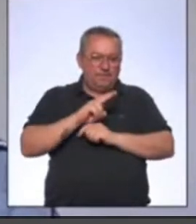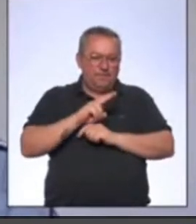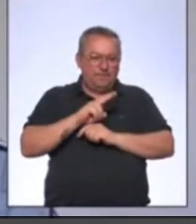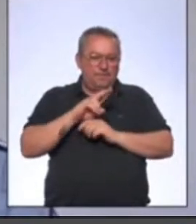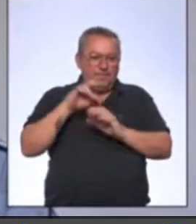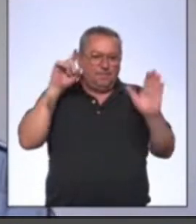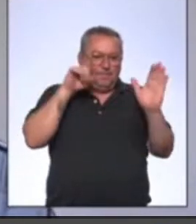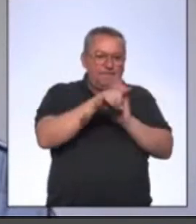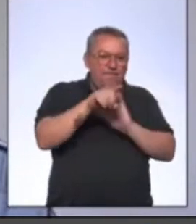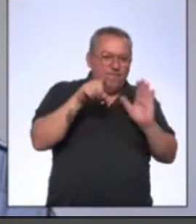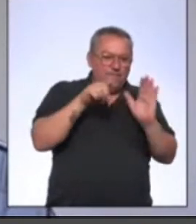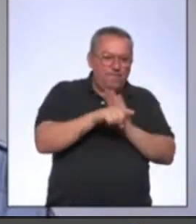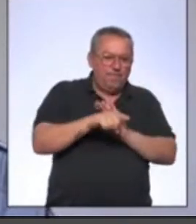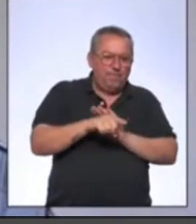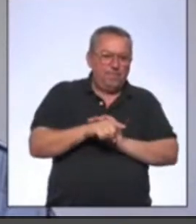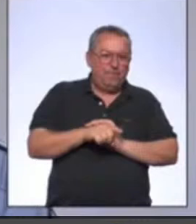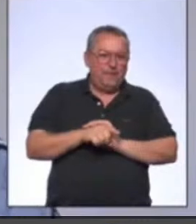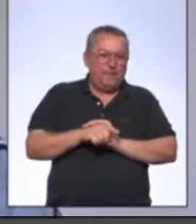questão.